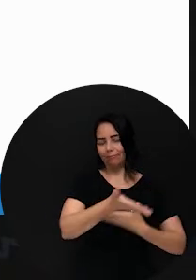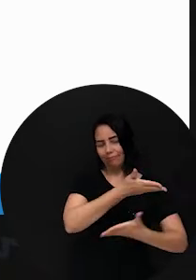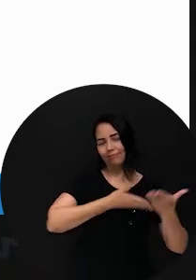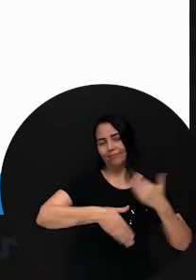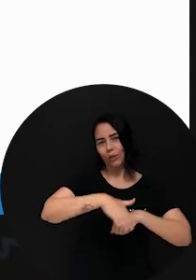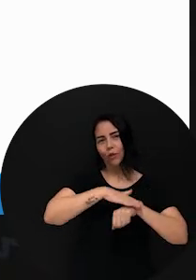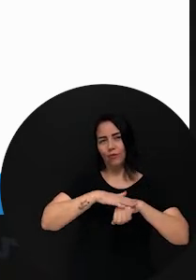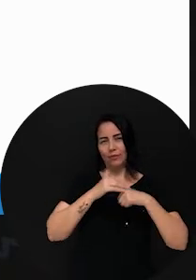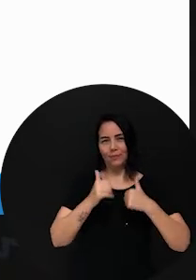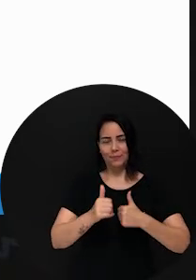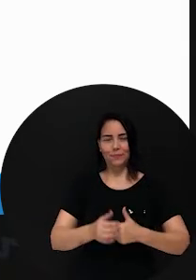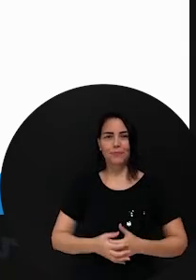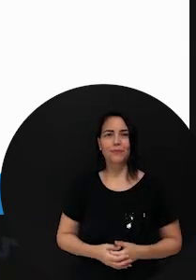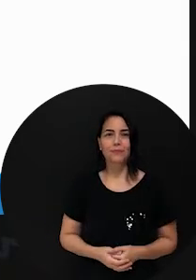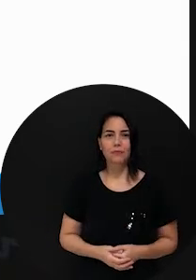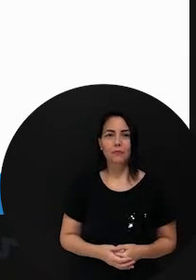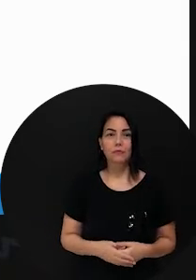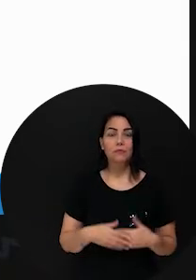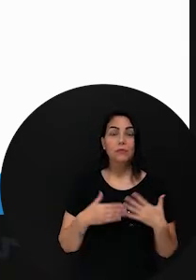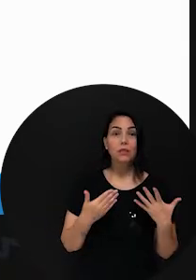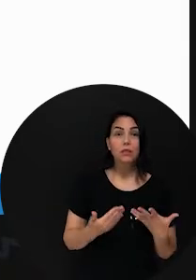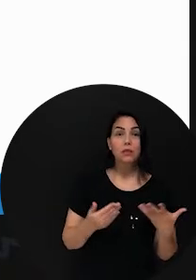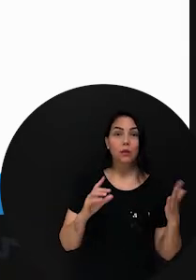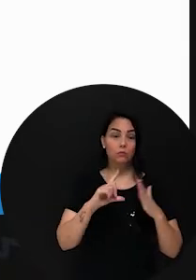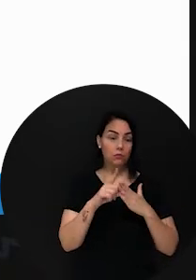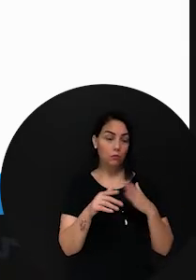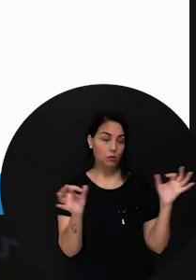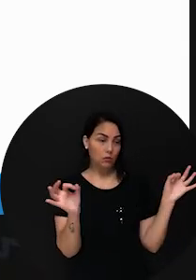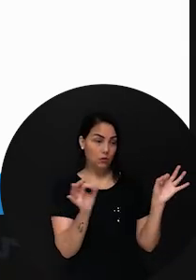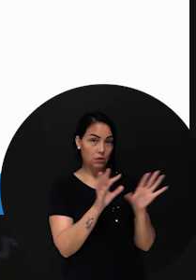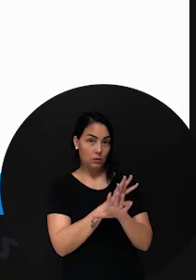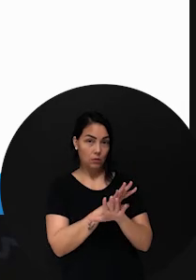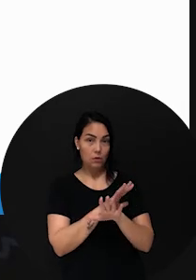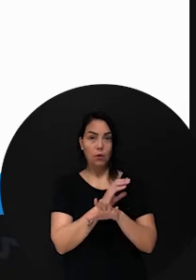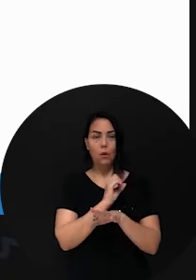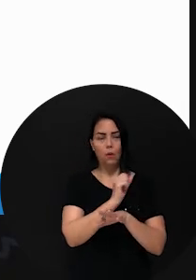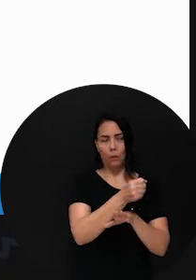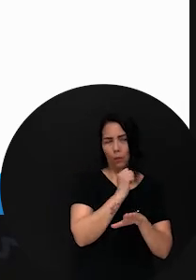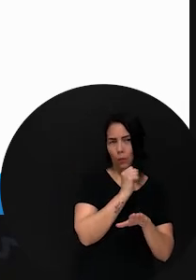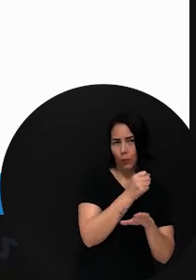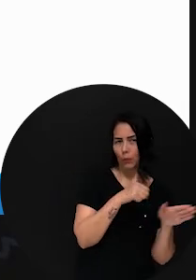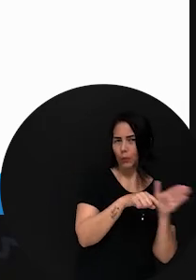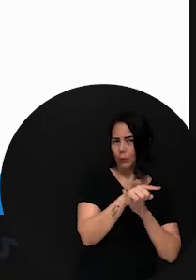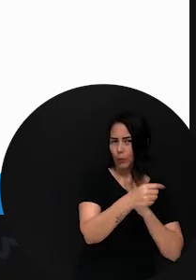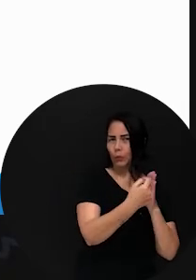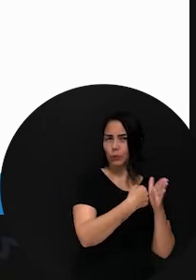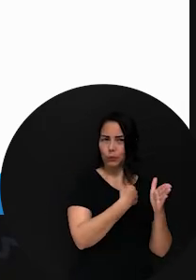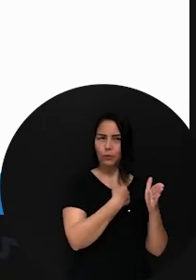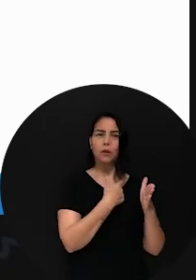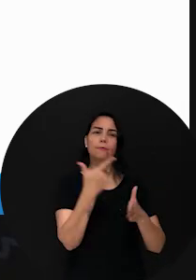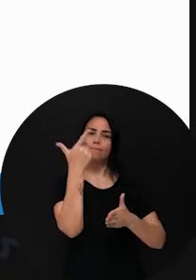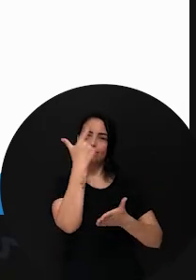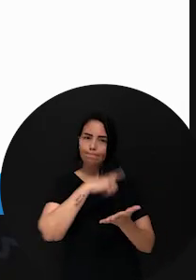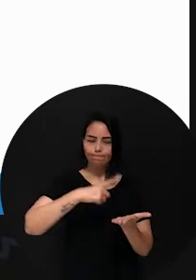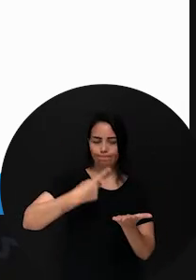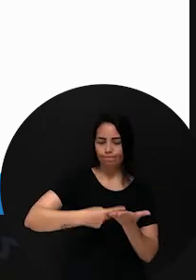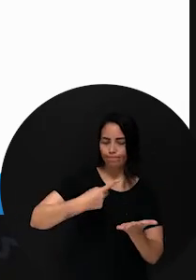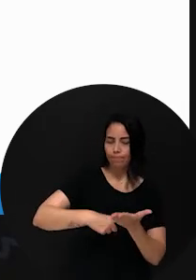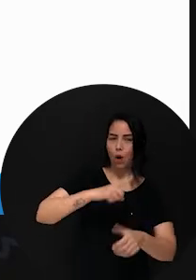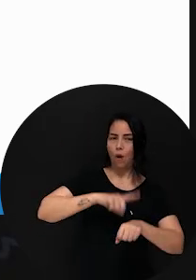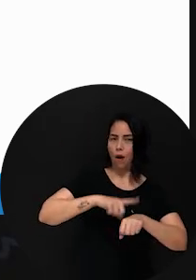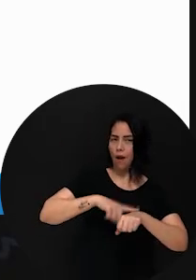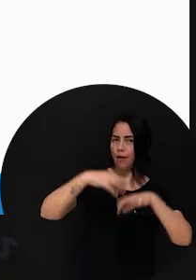bem. E aí, depois, então, de passado as entrevistas, conseguiu agendar os horários tudo certinho com